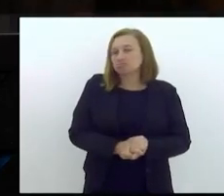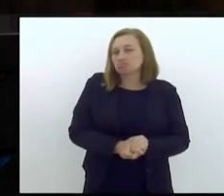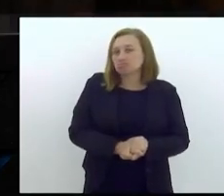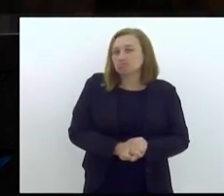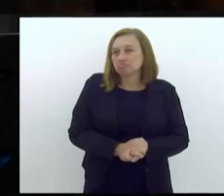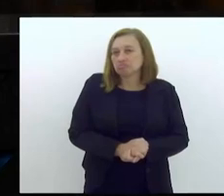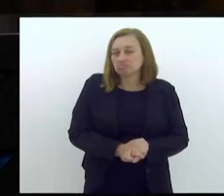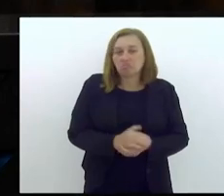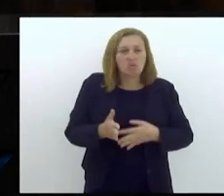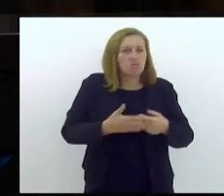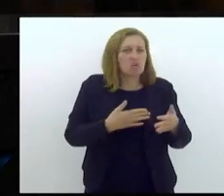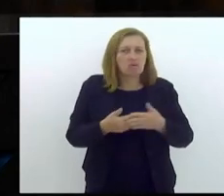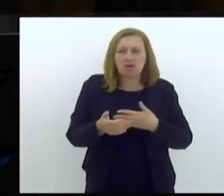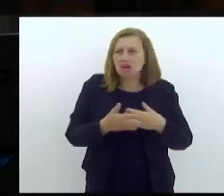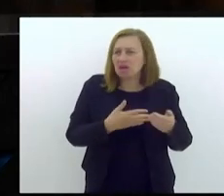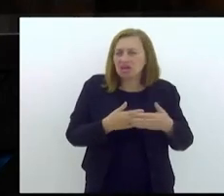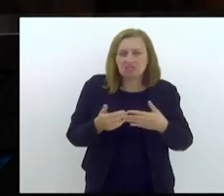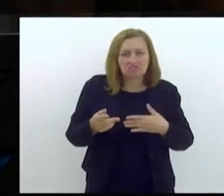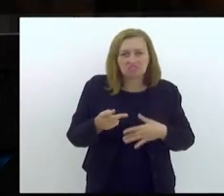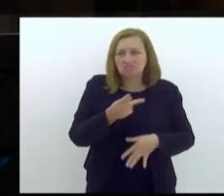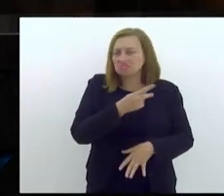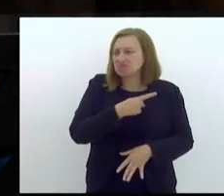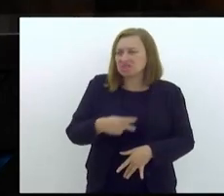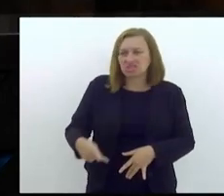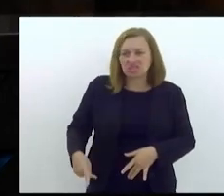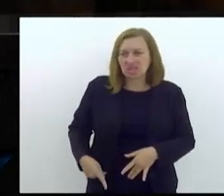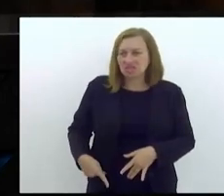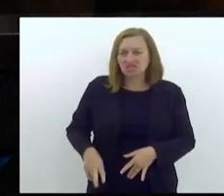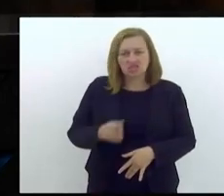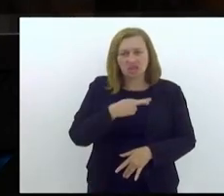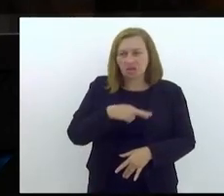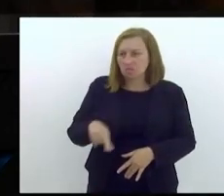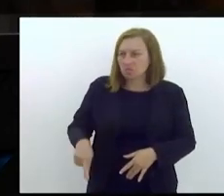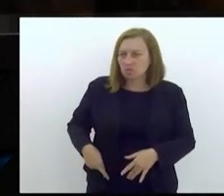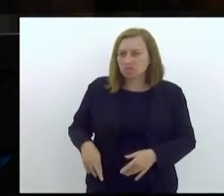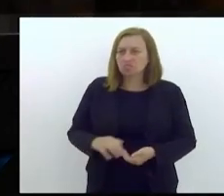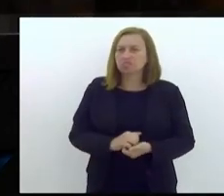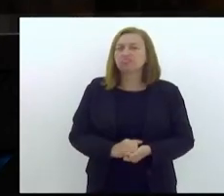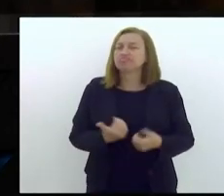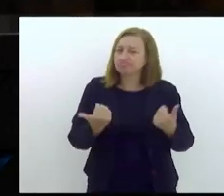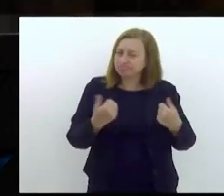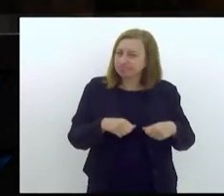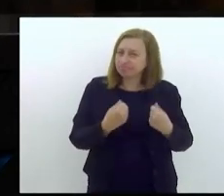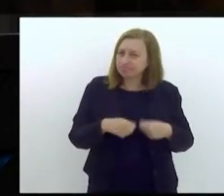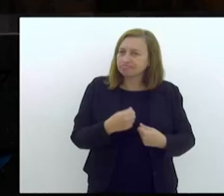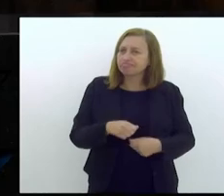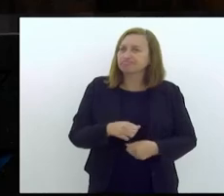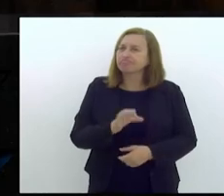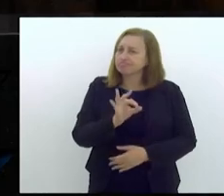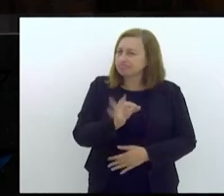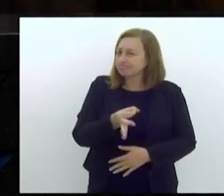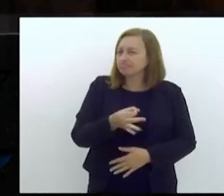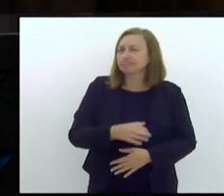seja qual for o Presidente da República tem que ter evidentemente